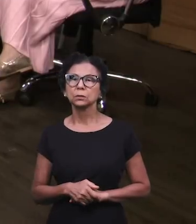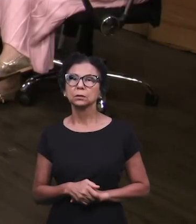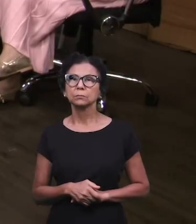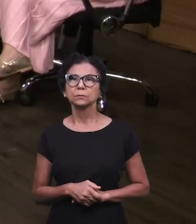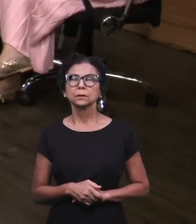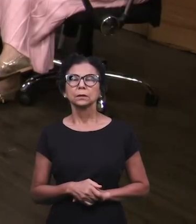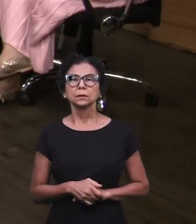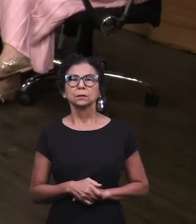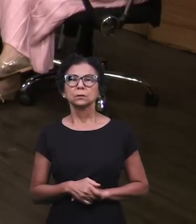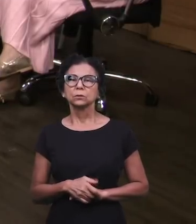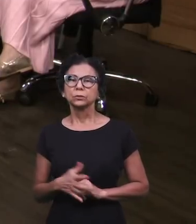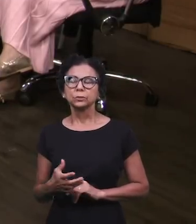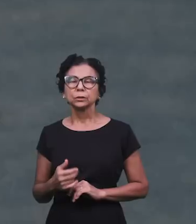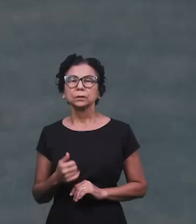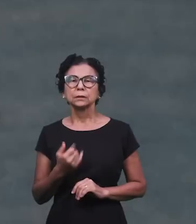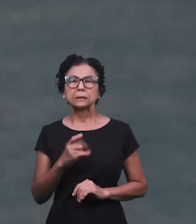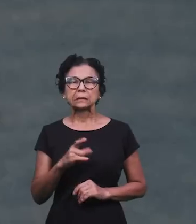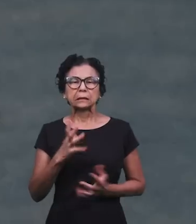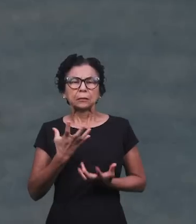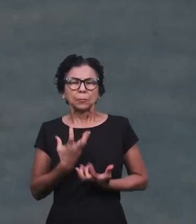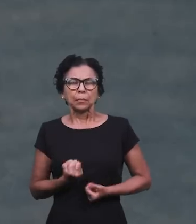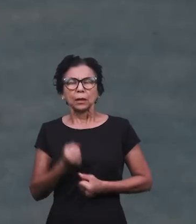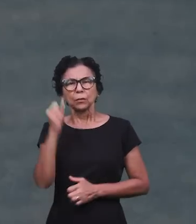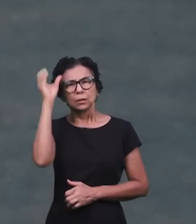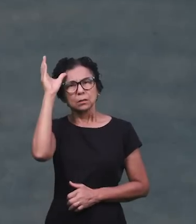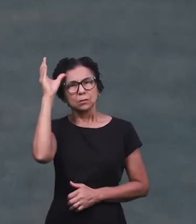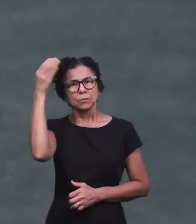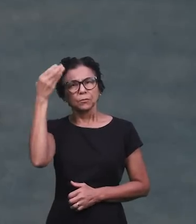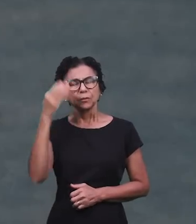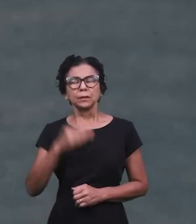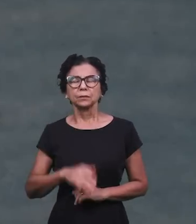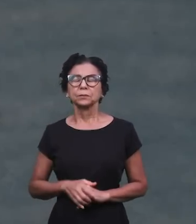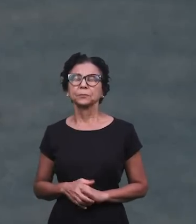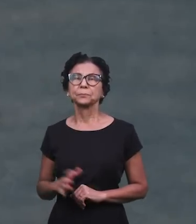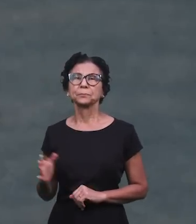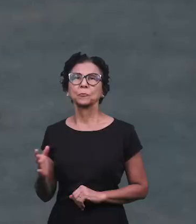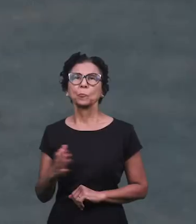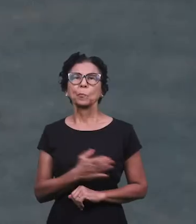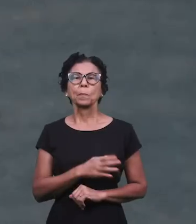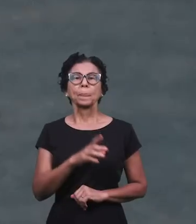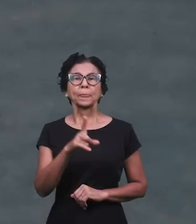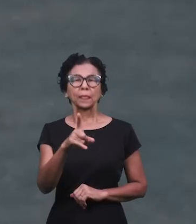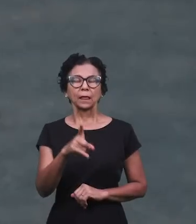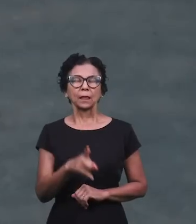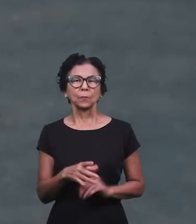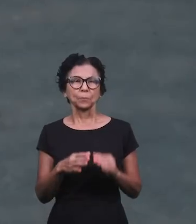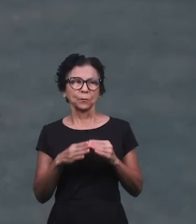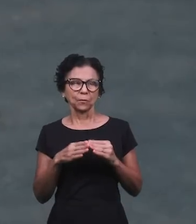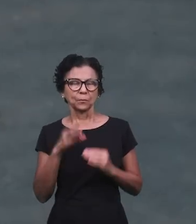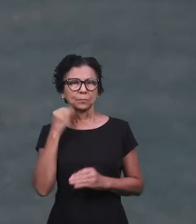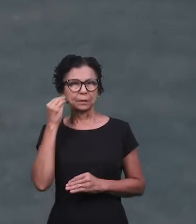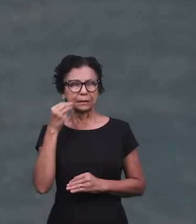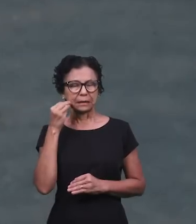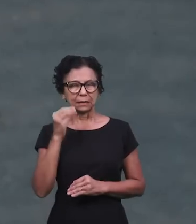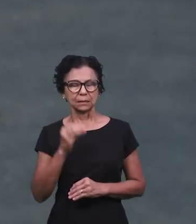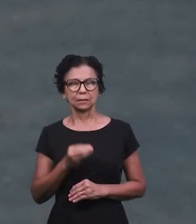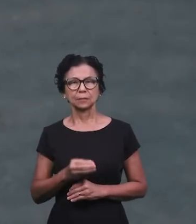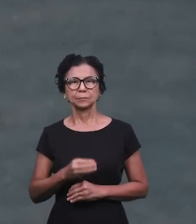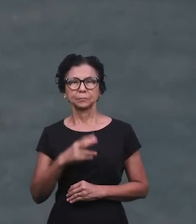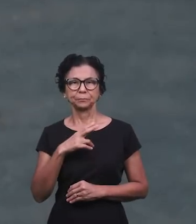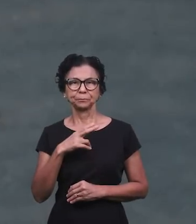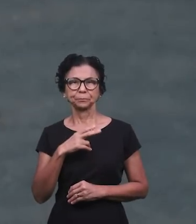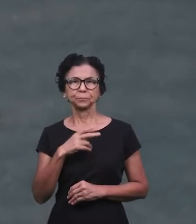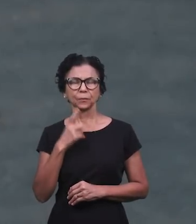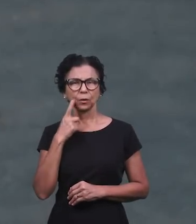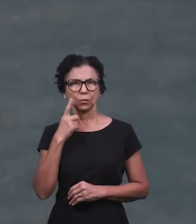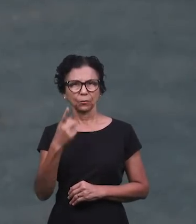essa. É um sinal. E me permitam registrar mais uma experiência aqui, que aconteceu numa